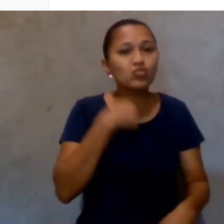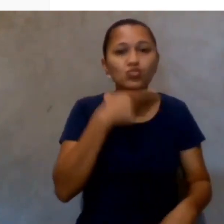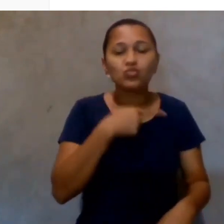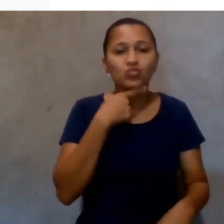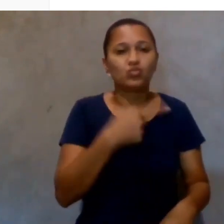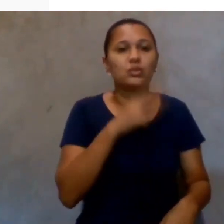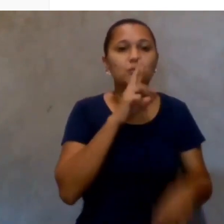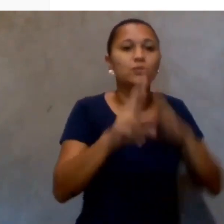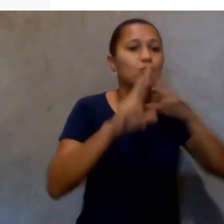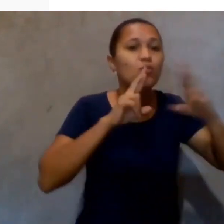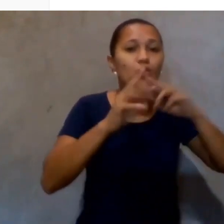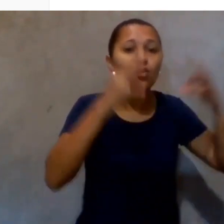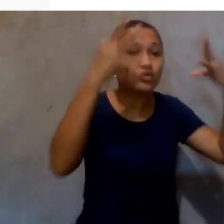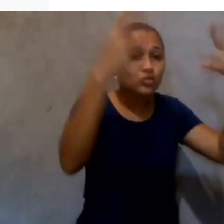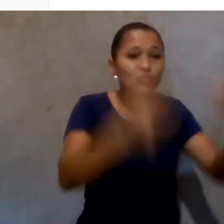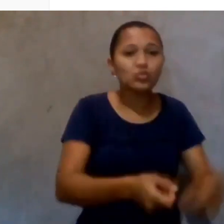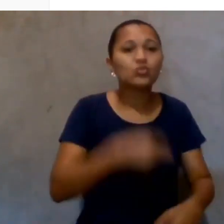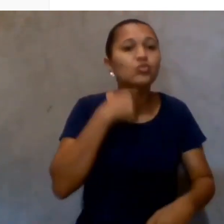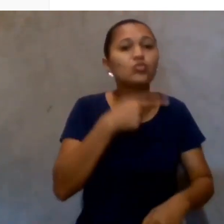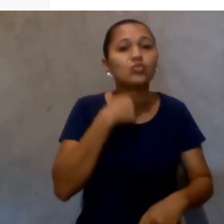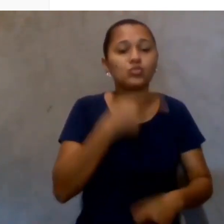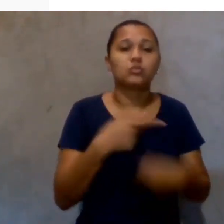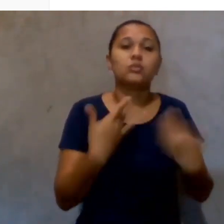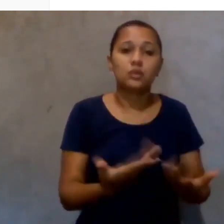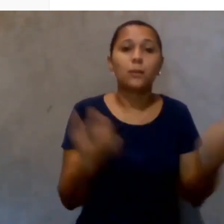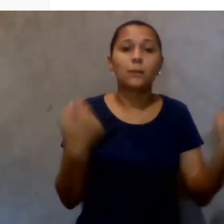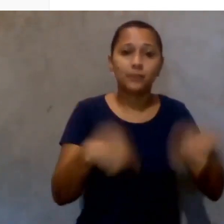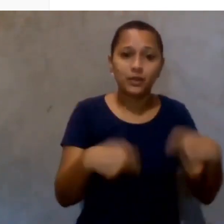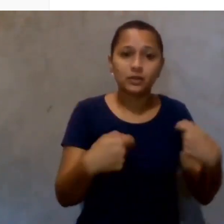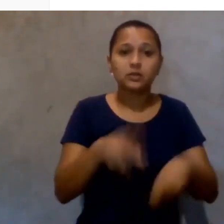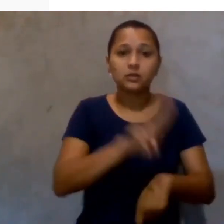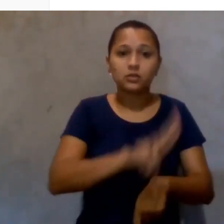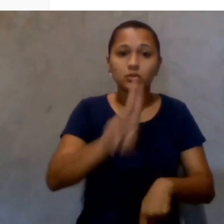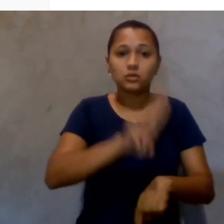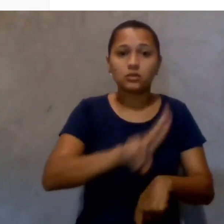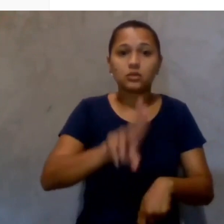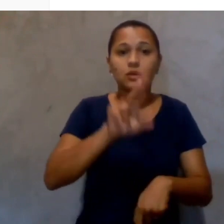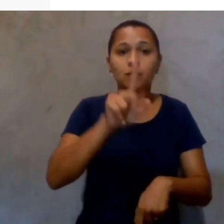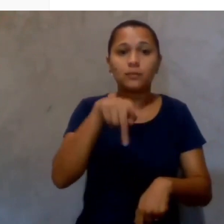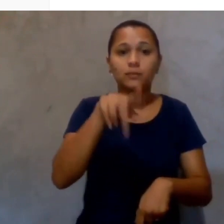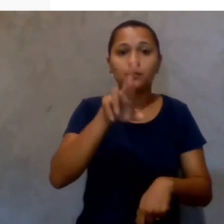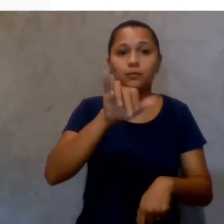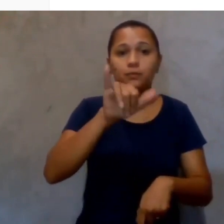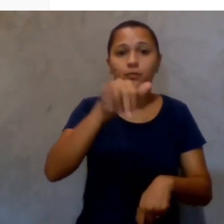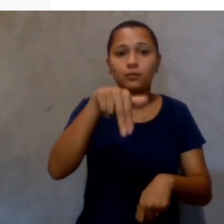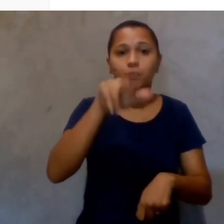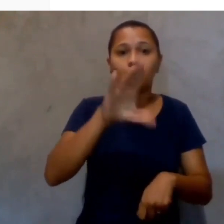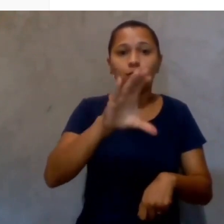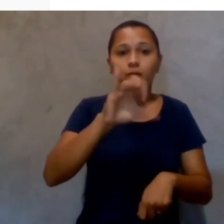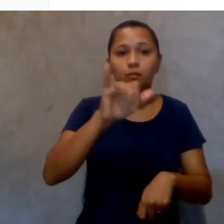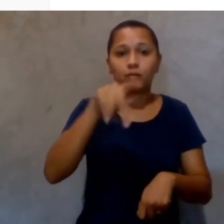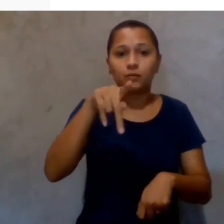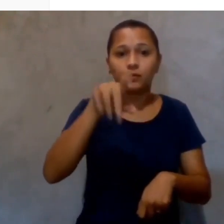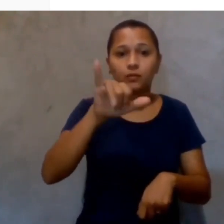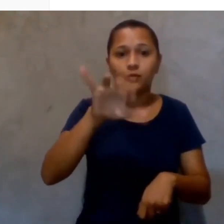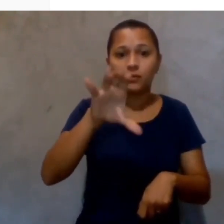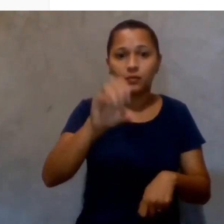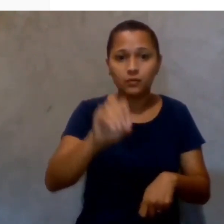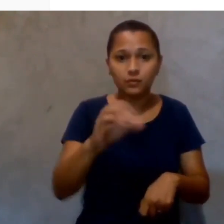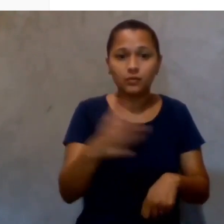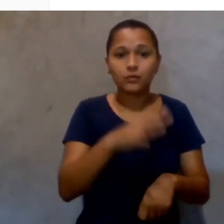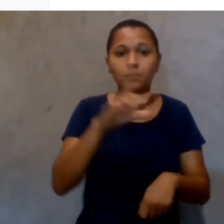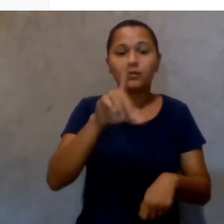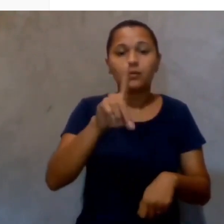número de elementos do espaço amostral. Ou então de um evento, ou seja, vamos encontrar o número